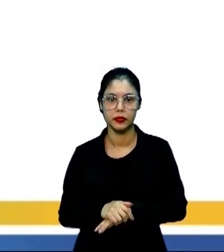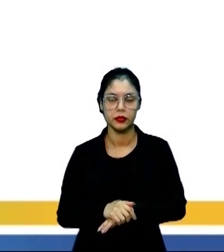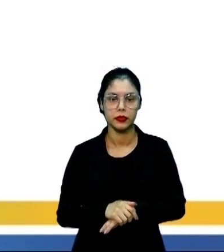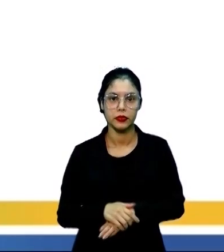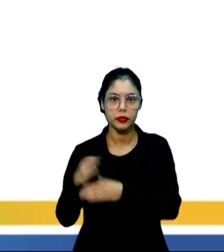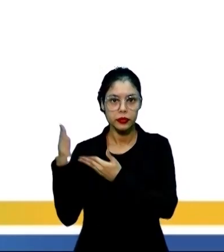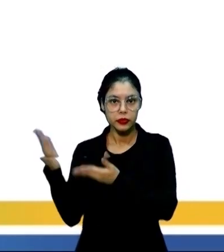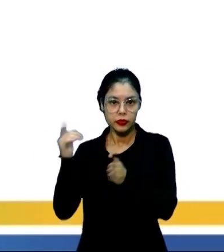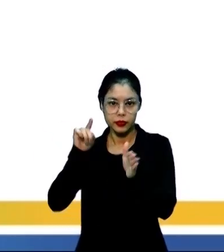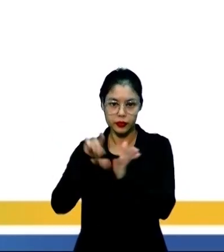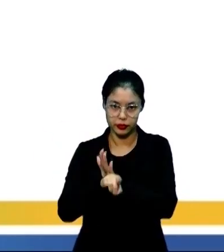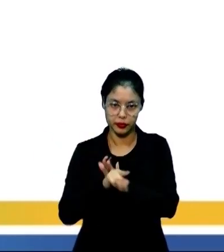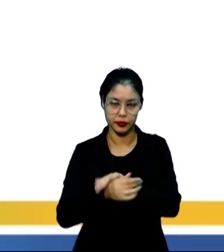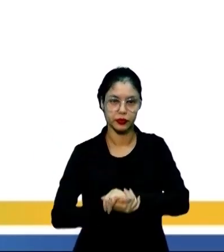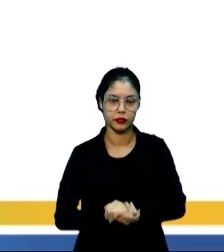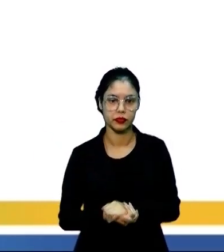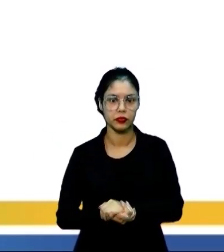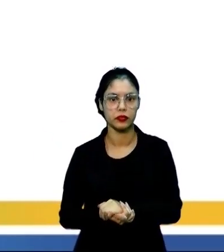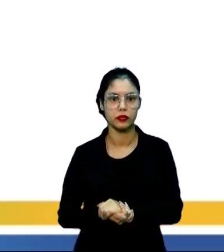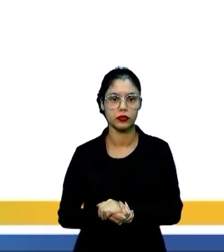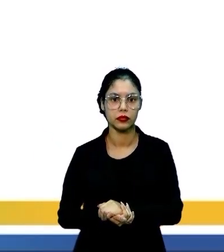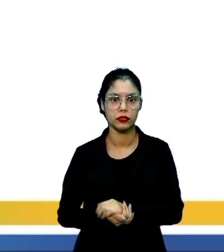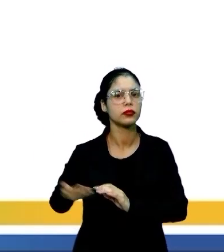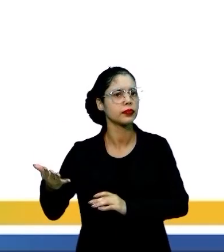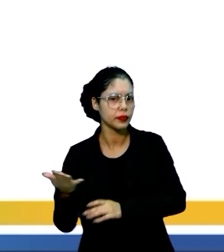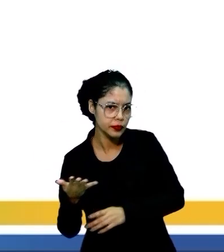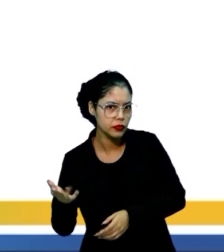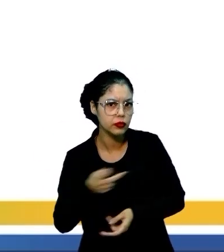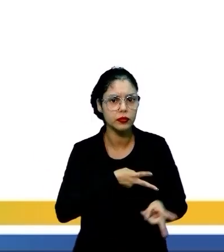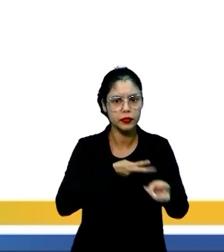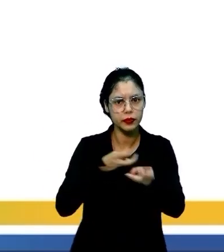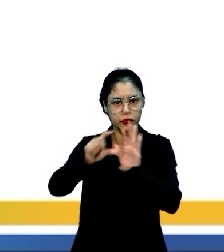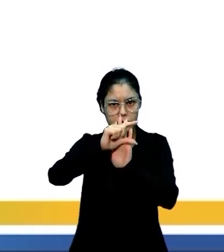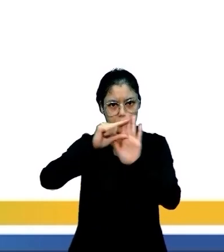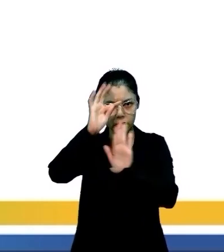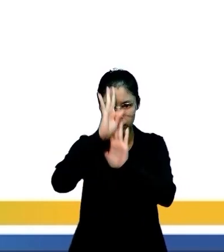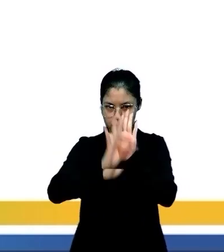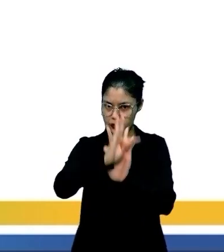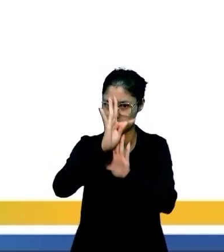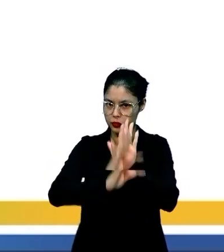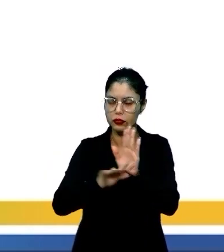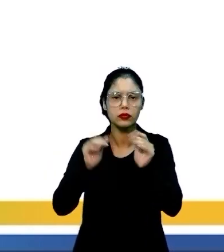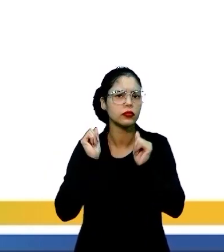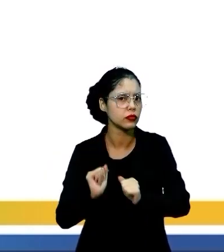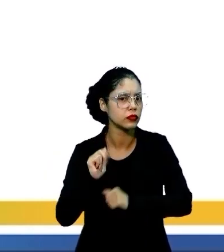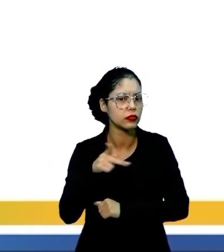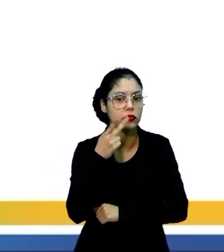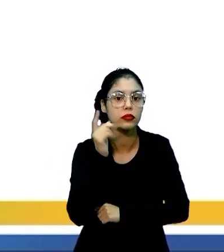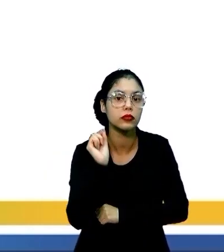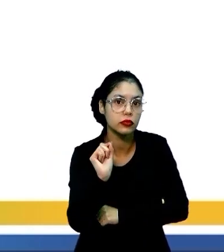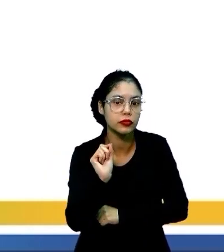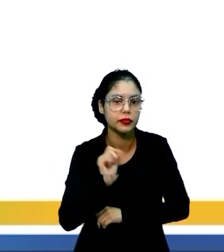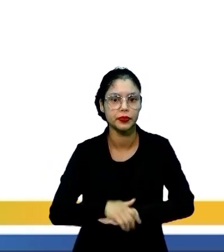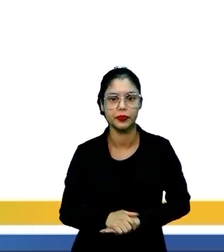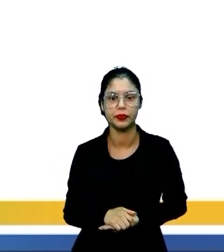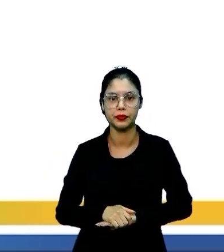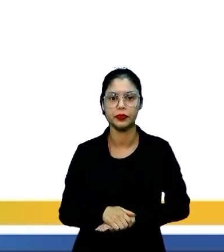seu respectivo comando. Com base no fragmento, pode-se afirmar